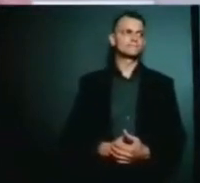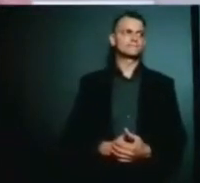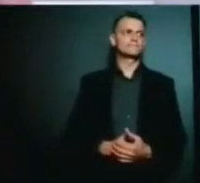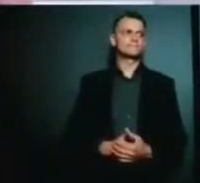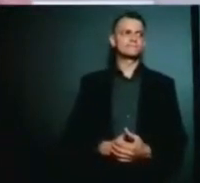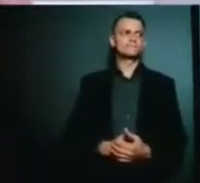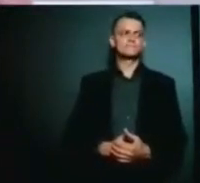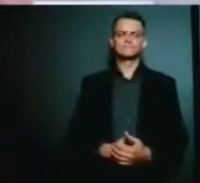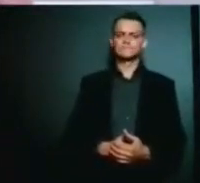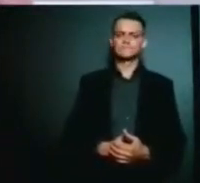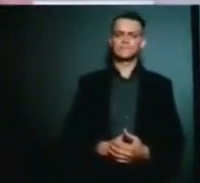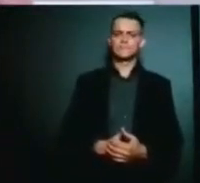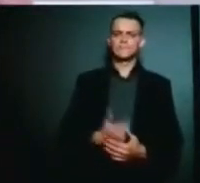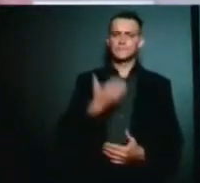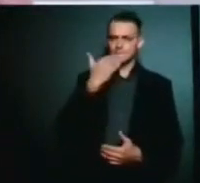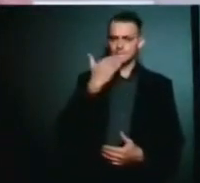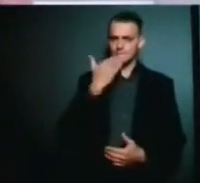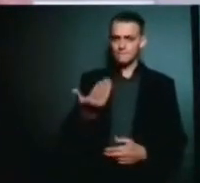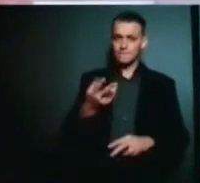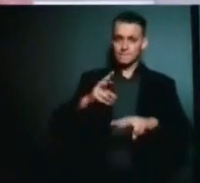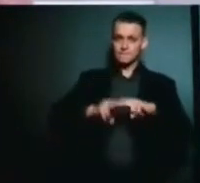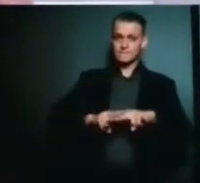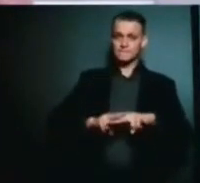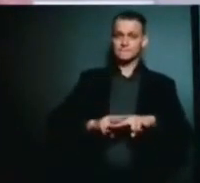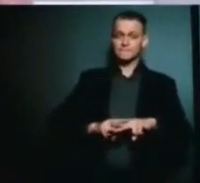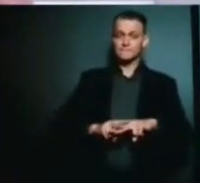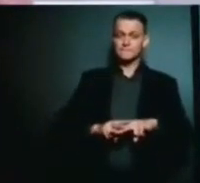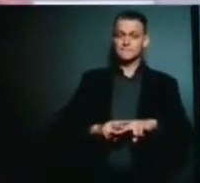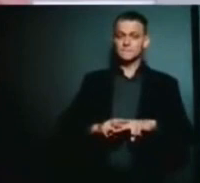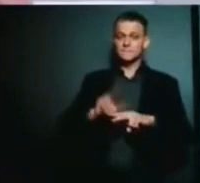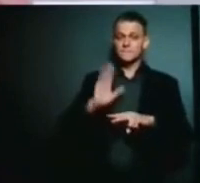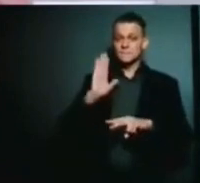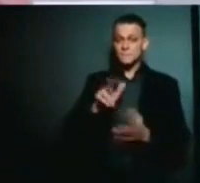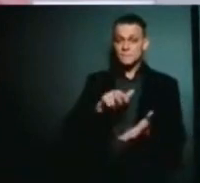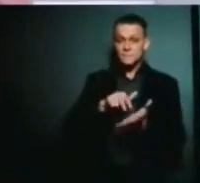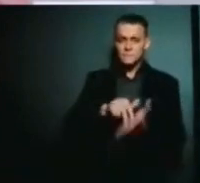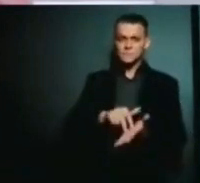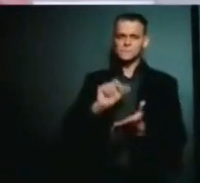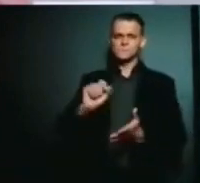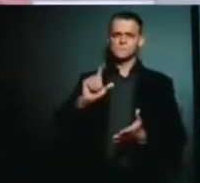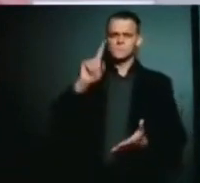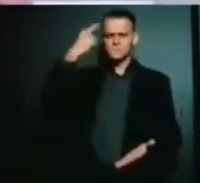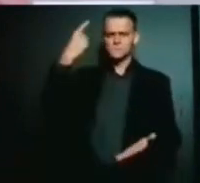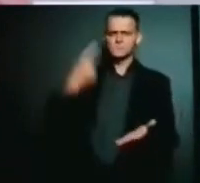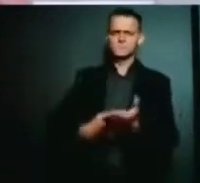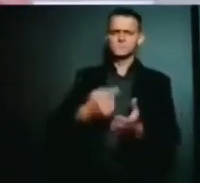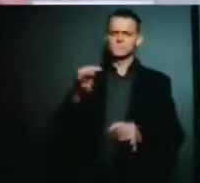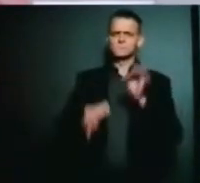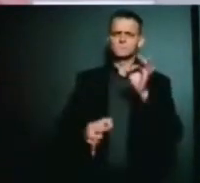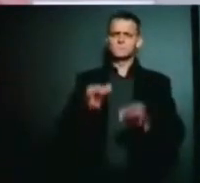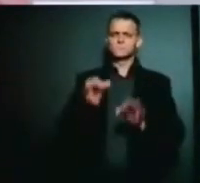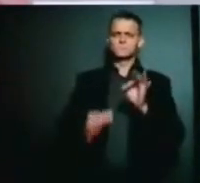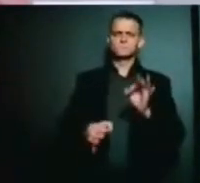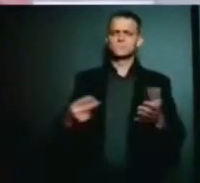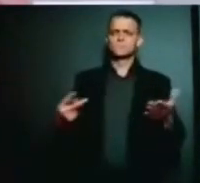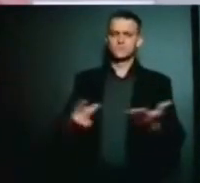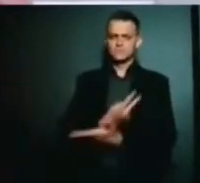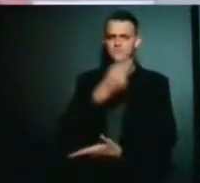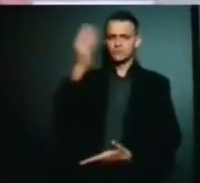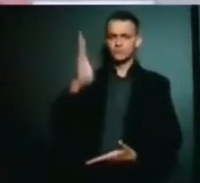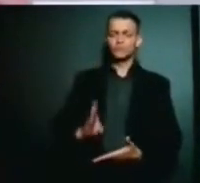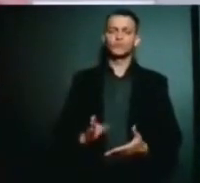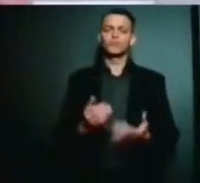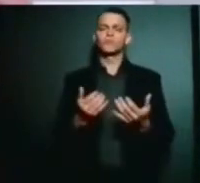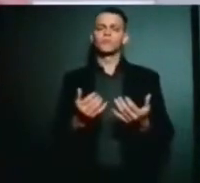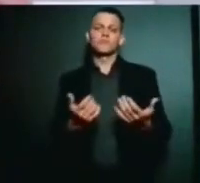Com um pedido de prisão em flagrante, fundamentado nas decisões jurídicas que está ocorrendo no Brasil. Mas,